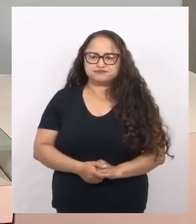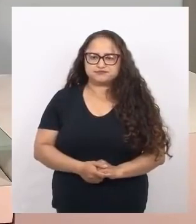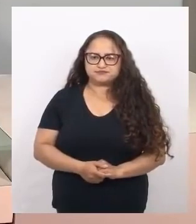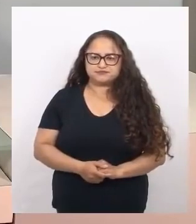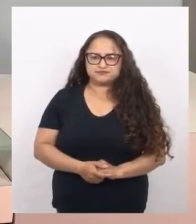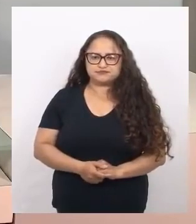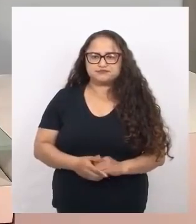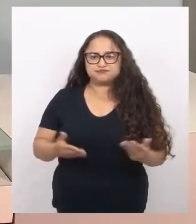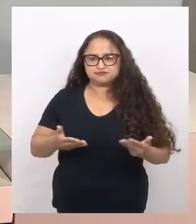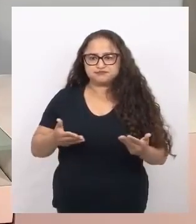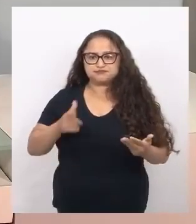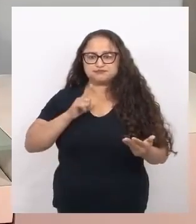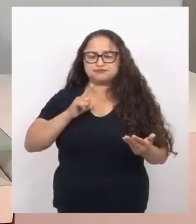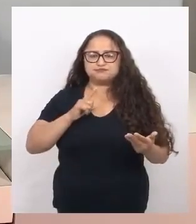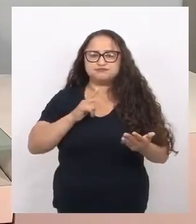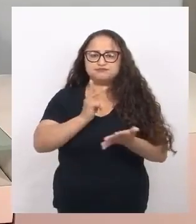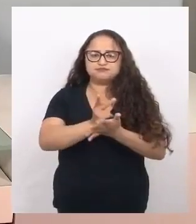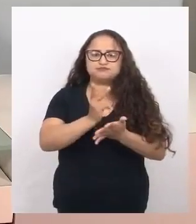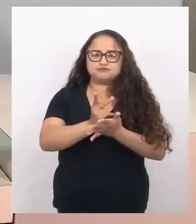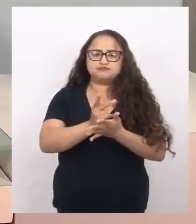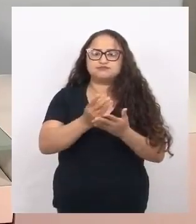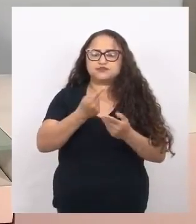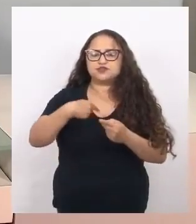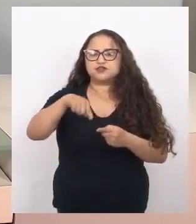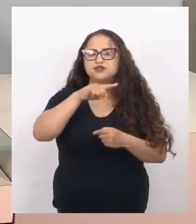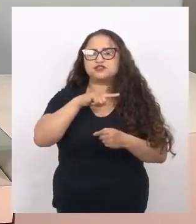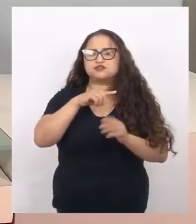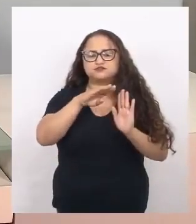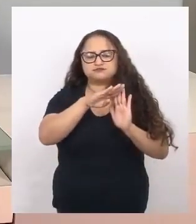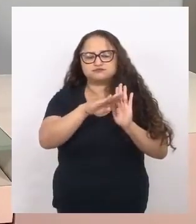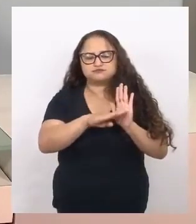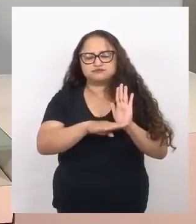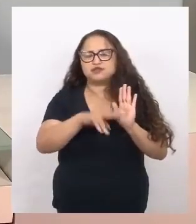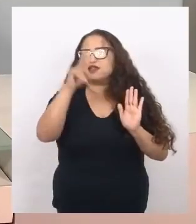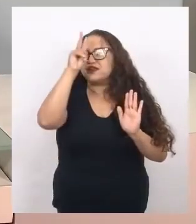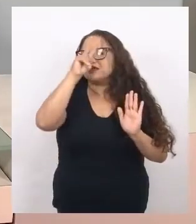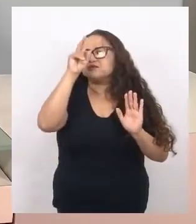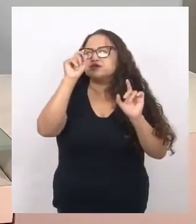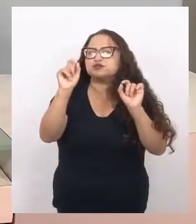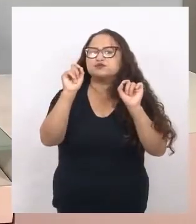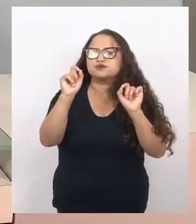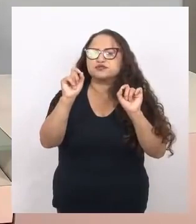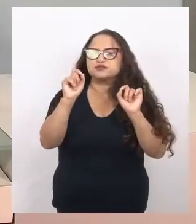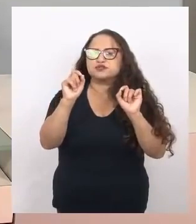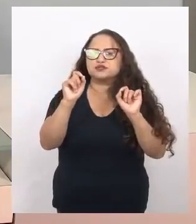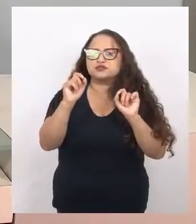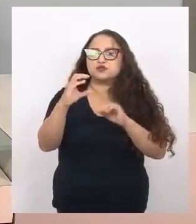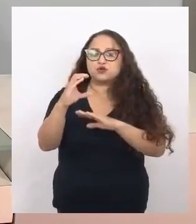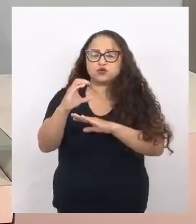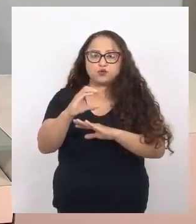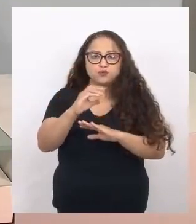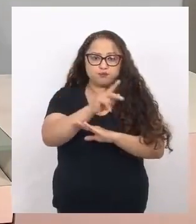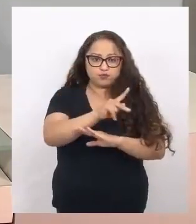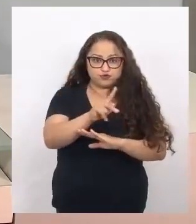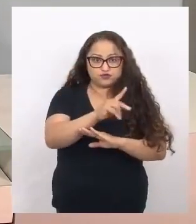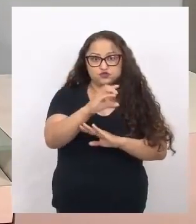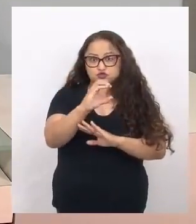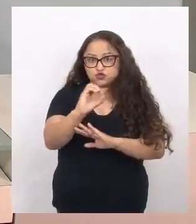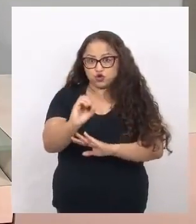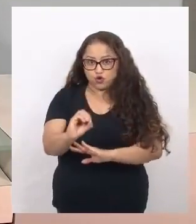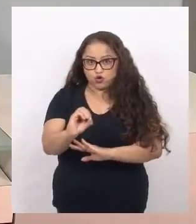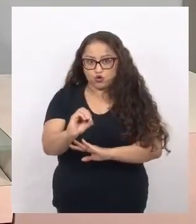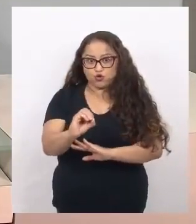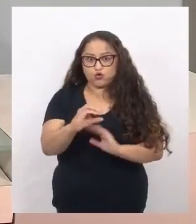vamos seguir com a nossa cronograma. Lembrando que os categoria O, os professores categoria O que